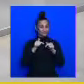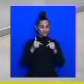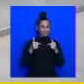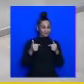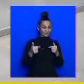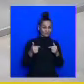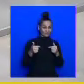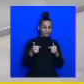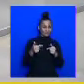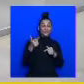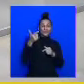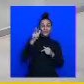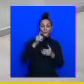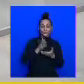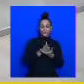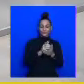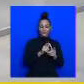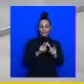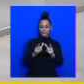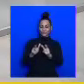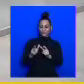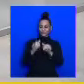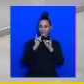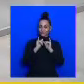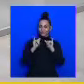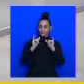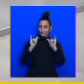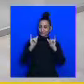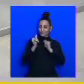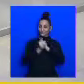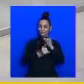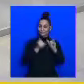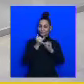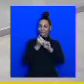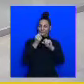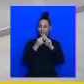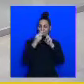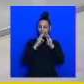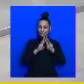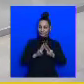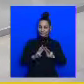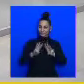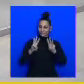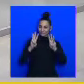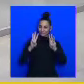dia de sorte? Após a apuração, todos os resultados serão publicados na página da